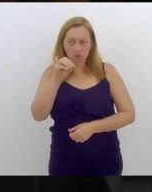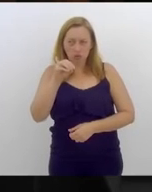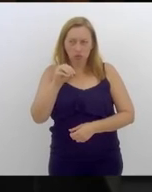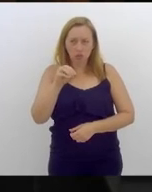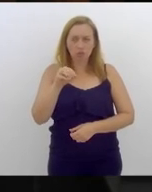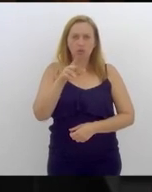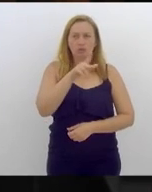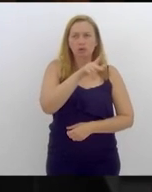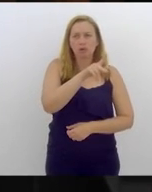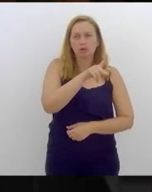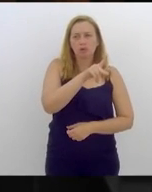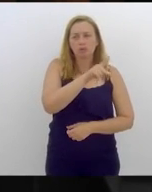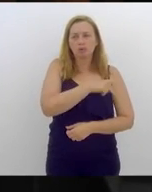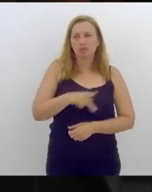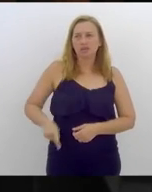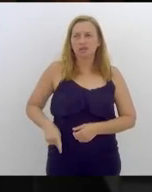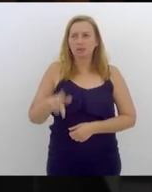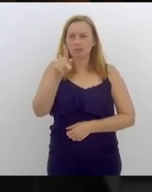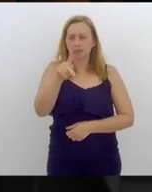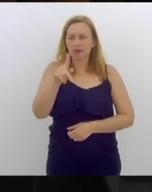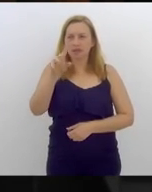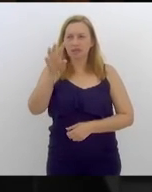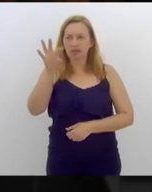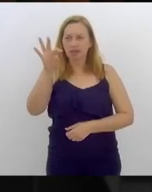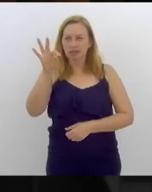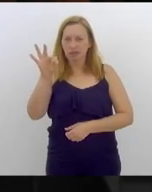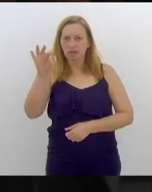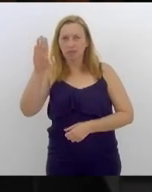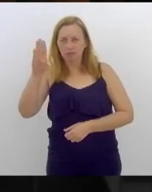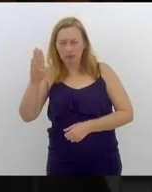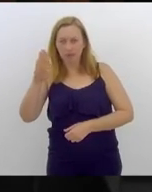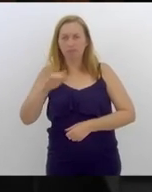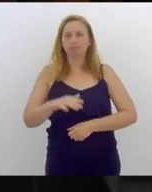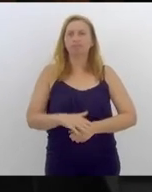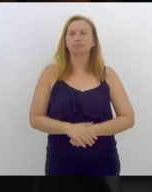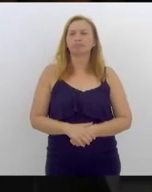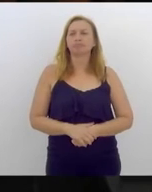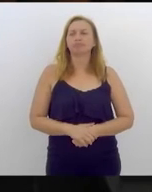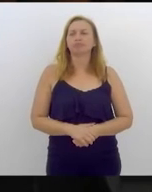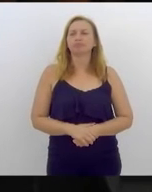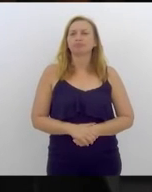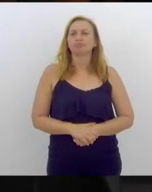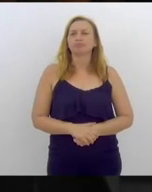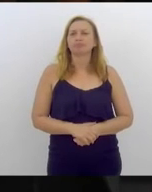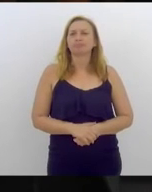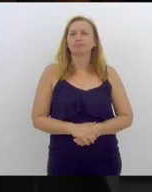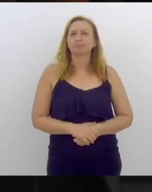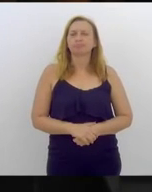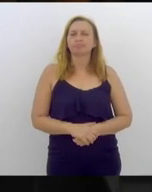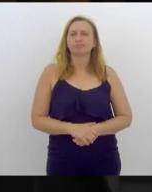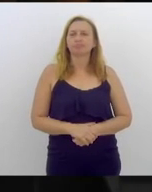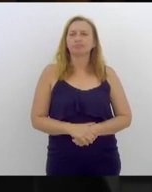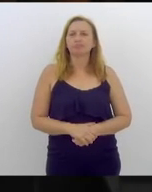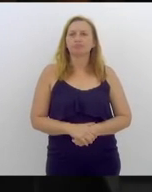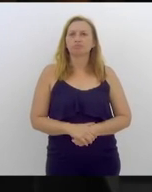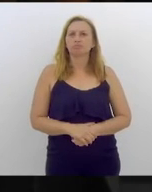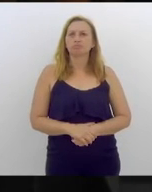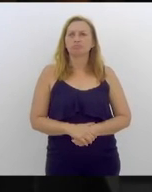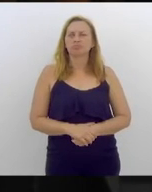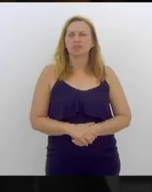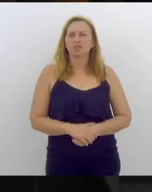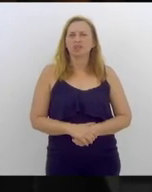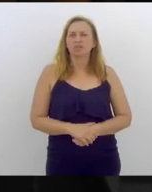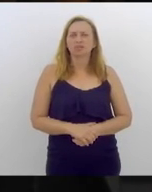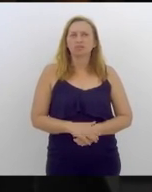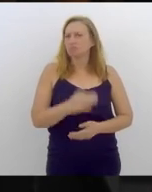do PTB e aliado de Roberto de Jair bolsonaro É inaceitável é